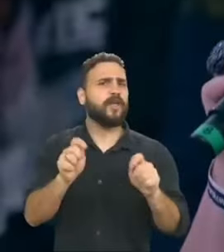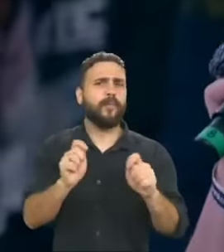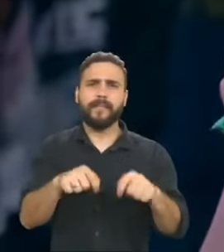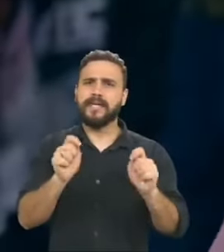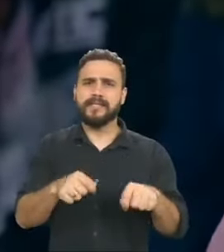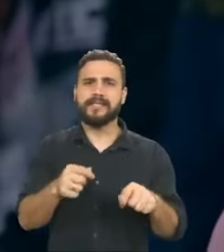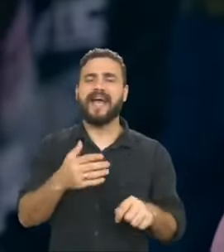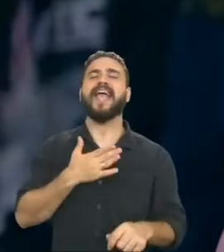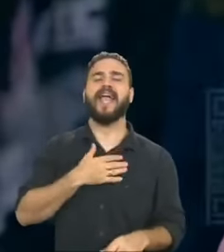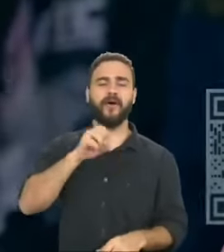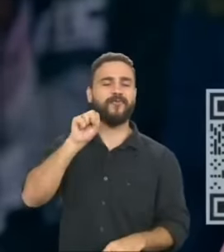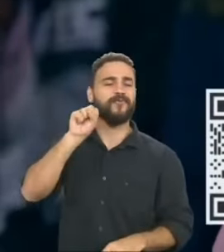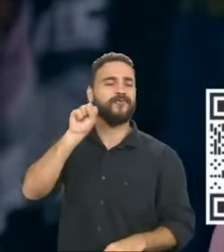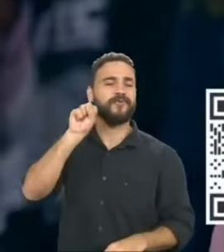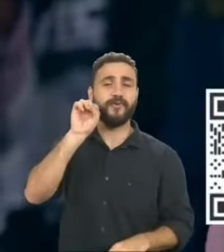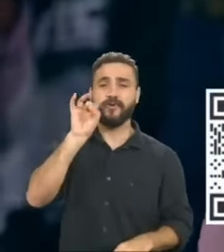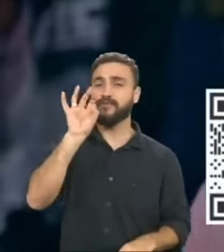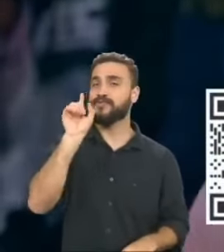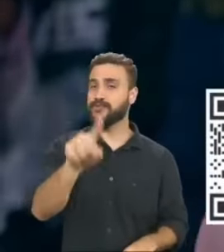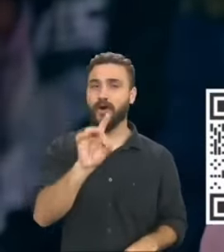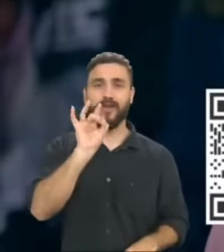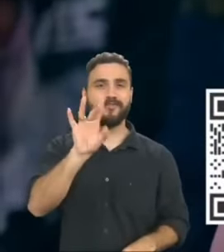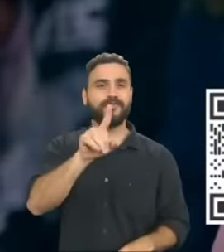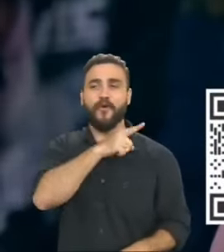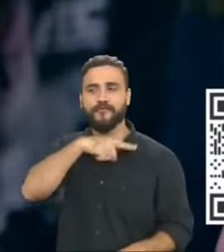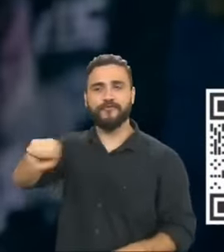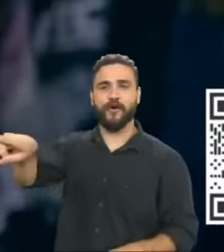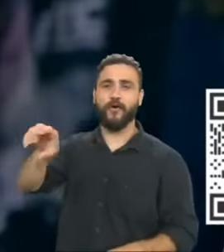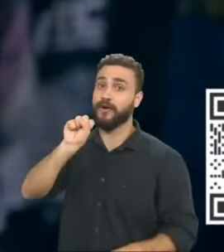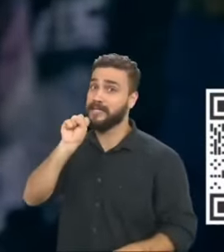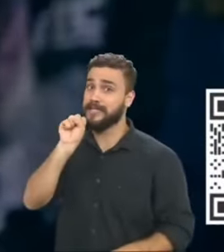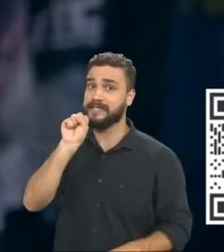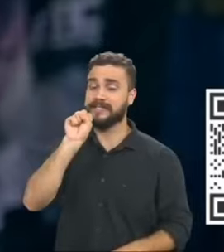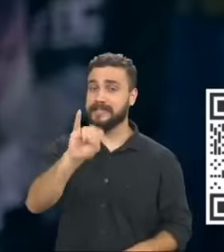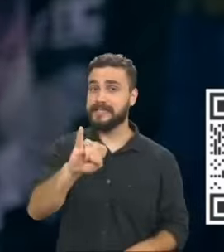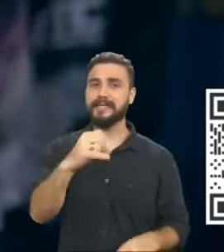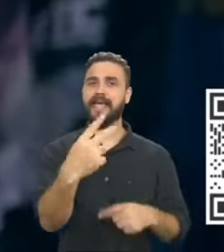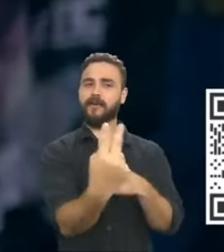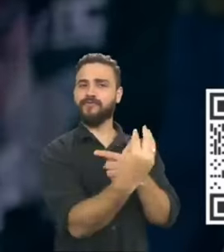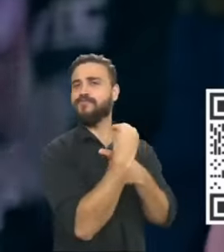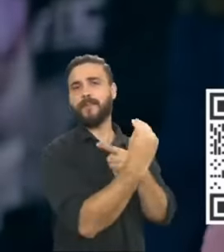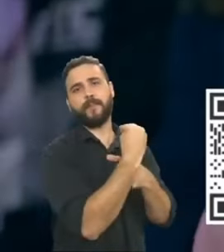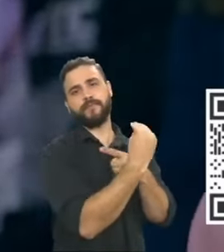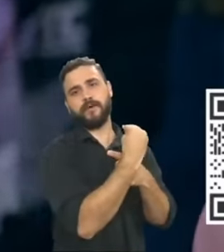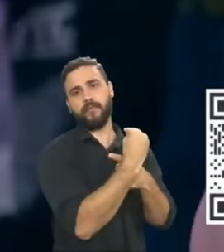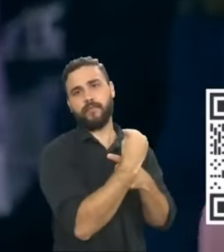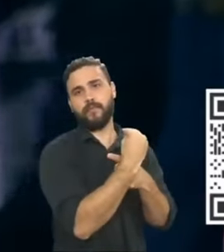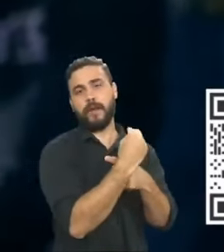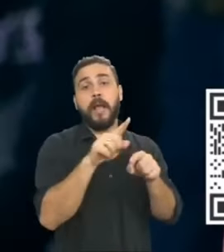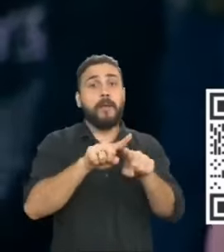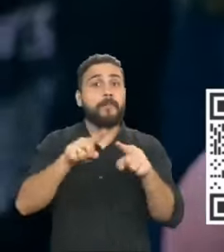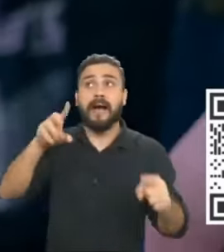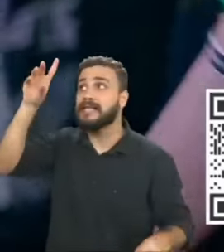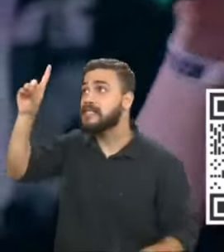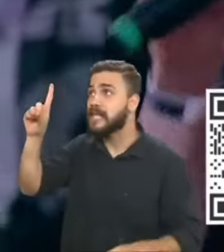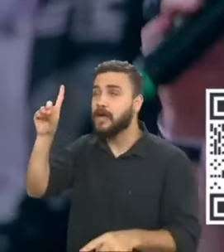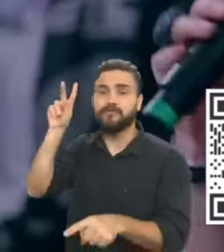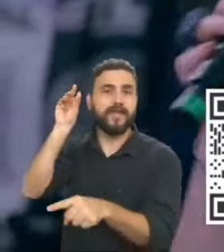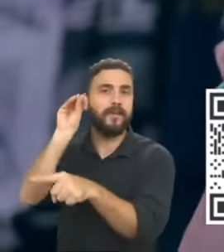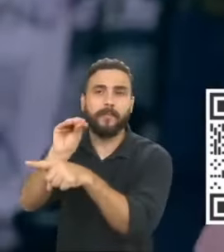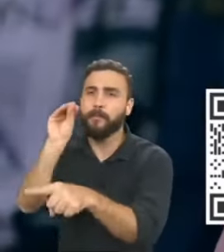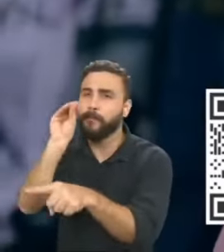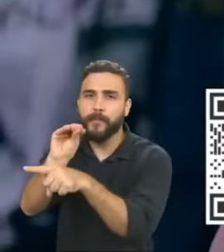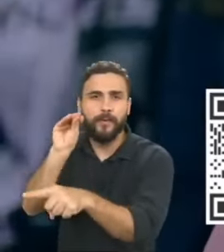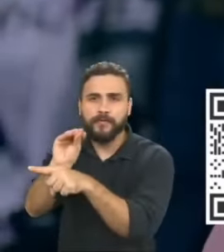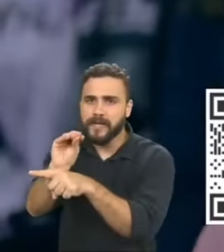isso no Evangelho. Eu creio que você tem que ter uma visão. Se Deus mandou, ali entra essa visão um pouco